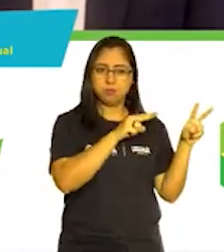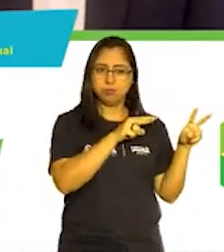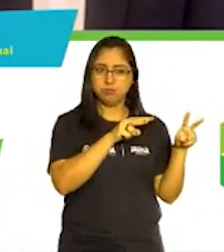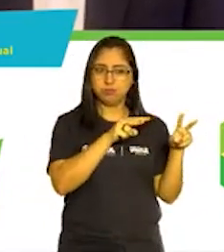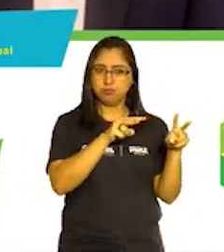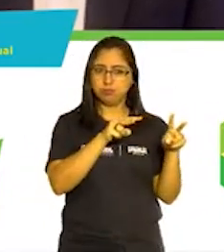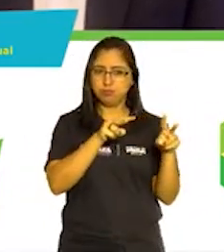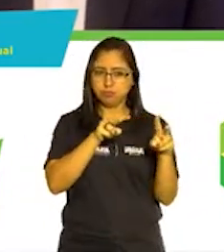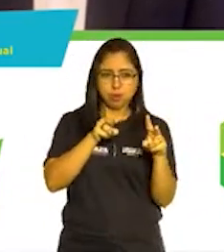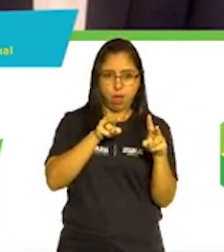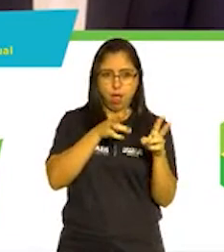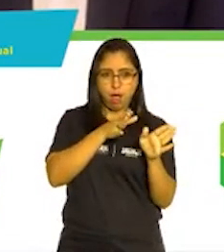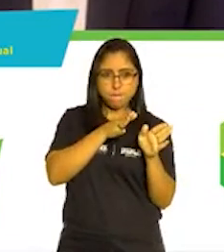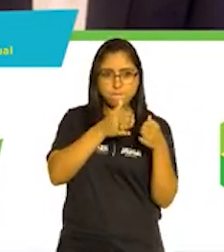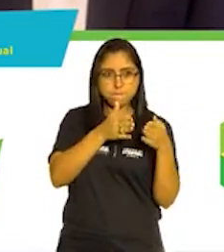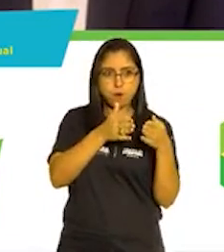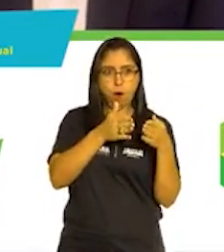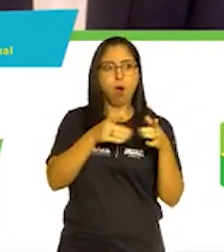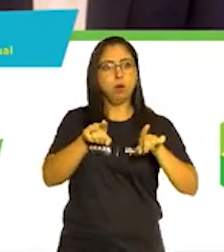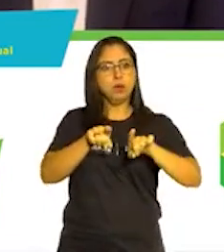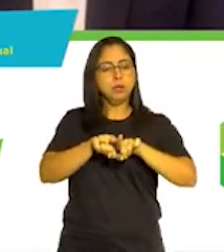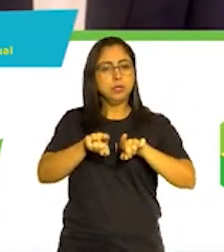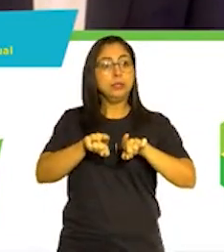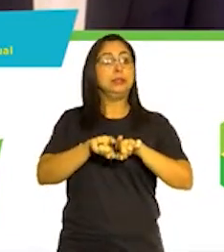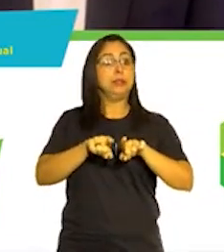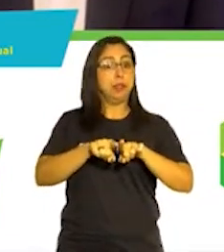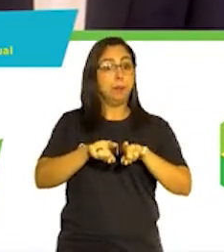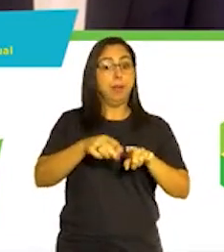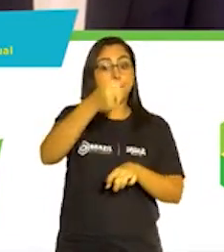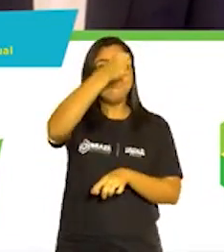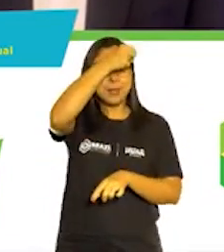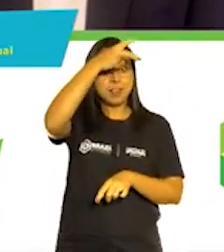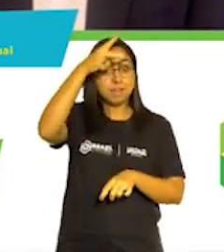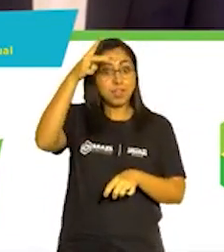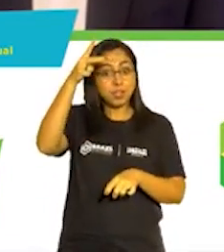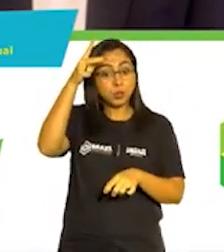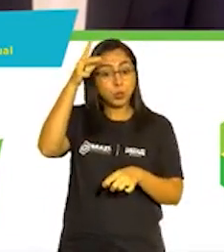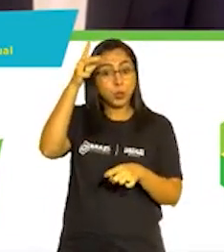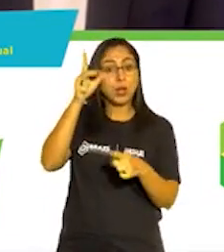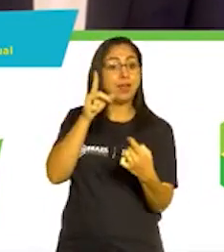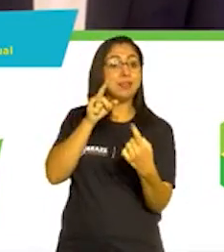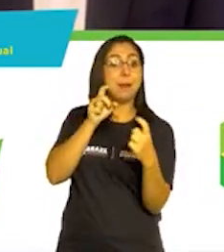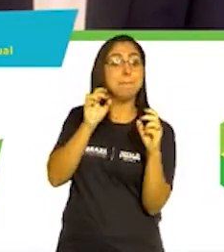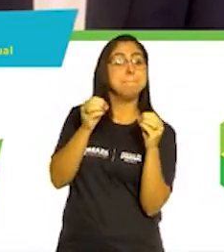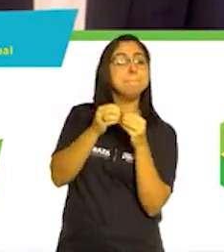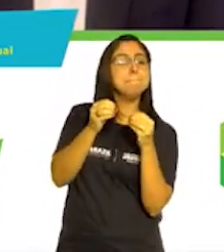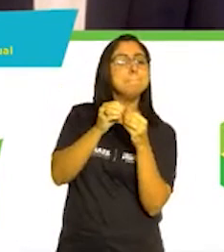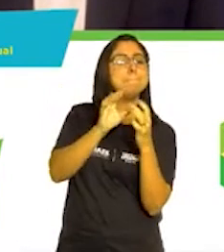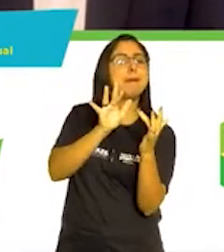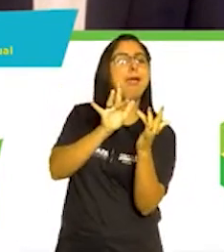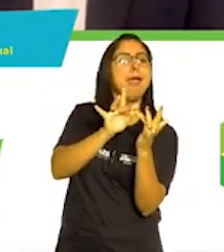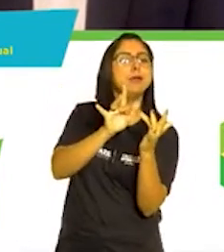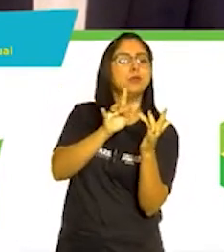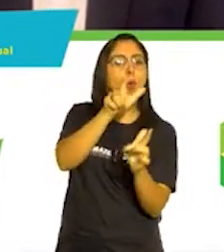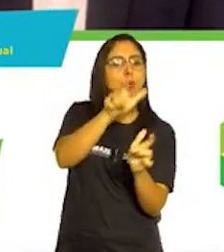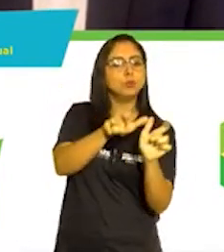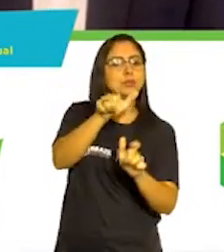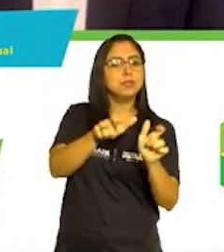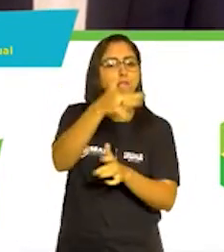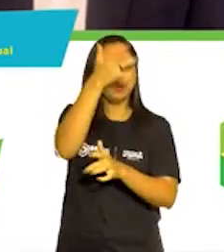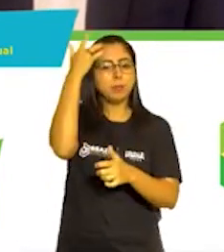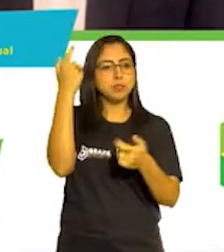com orçamento, muitas vezes, federal, com inteligência e desenho de programas, muitas